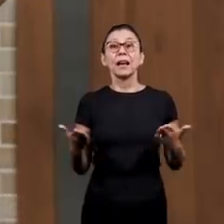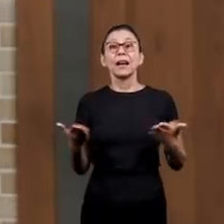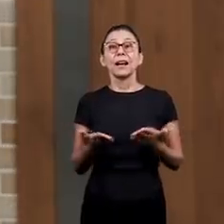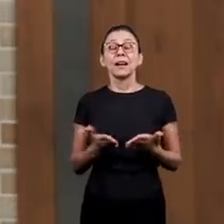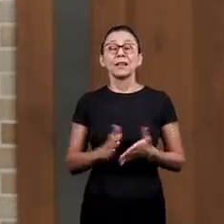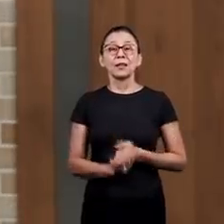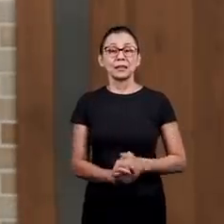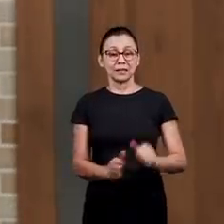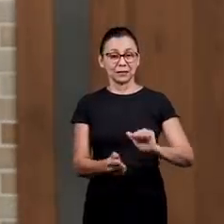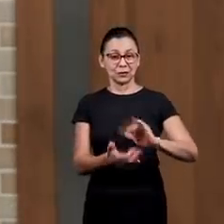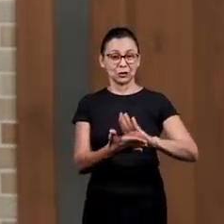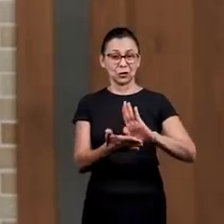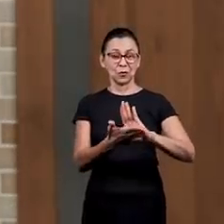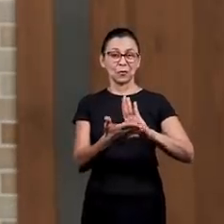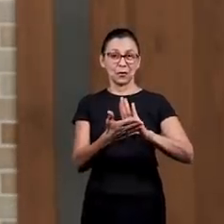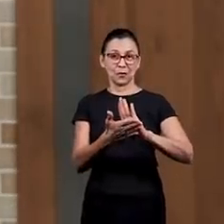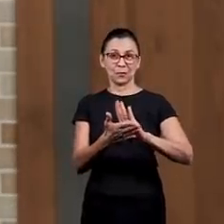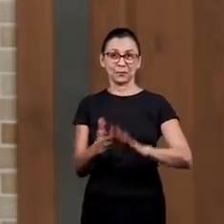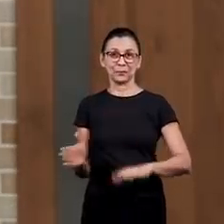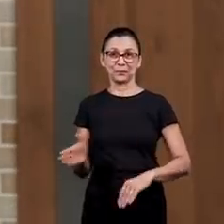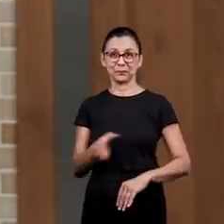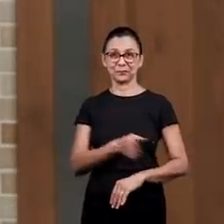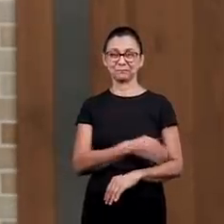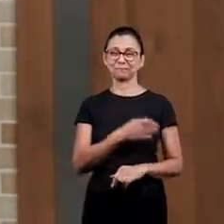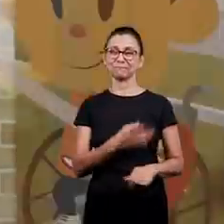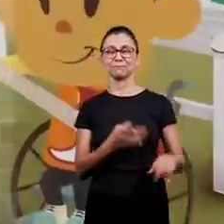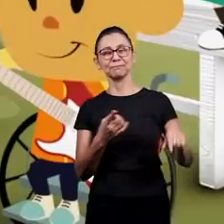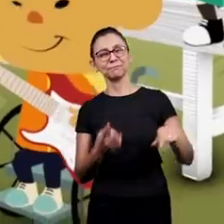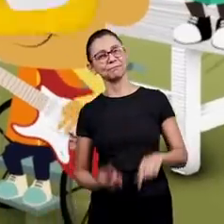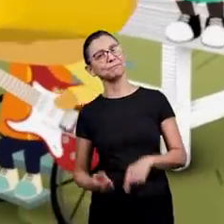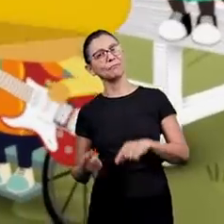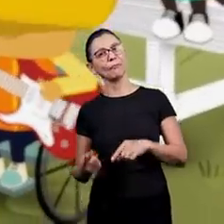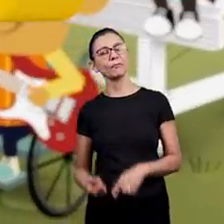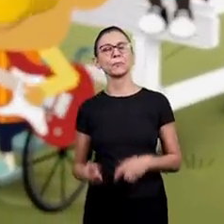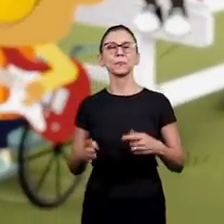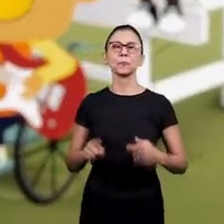nós vamos cantar o louvor Pai, estou a Te clamar.